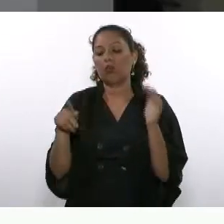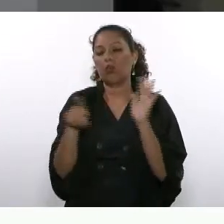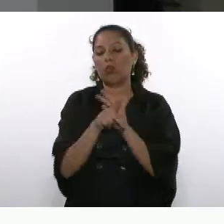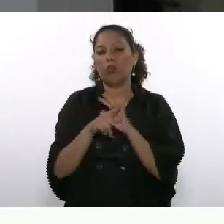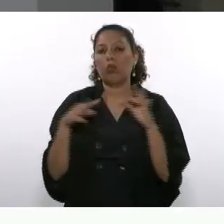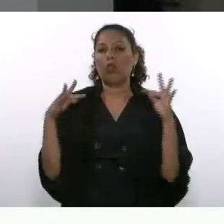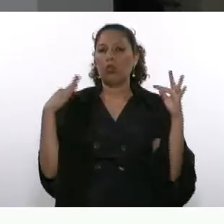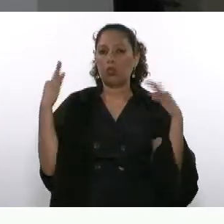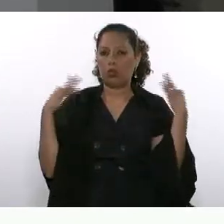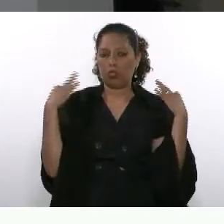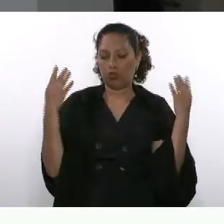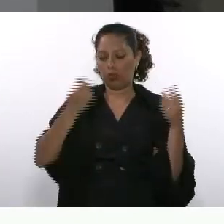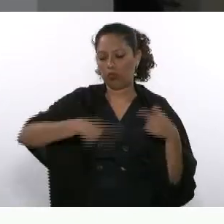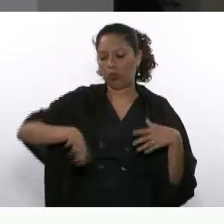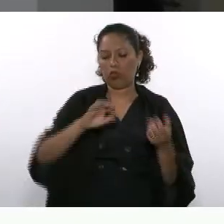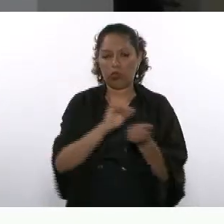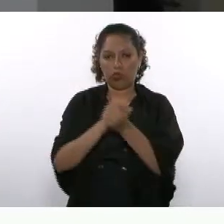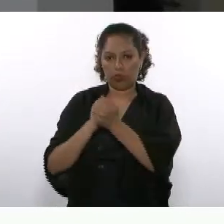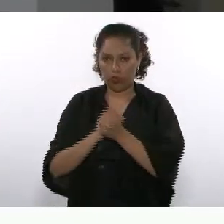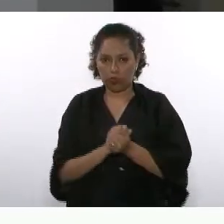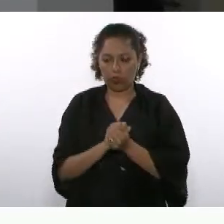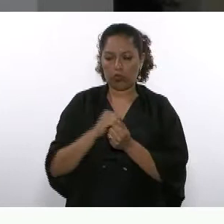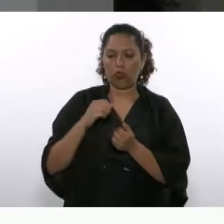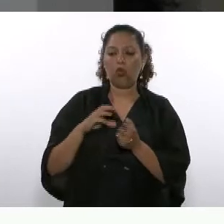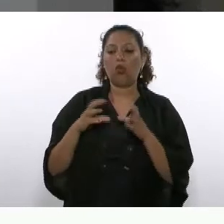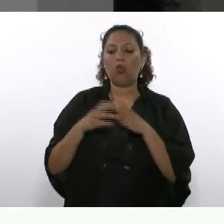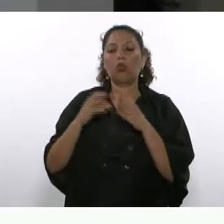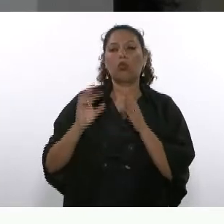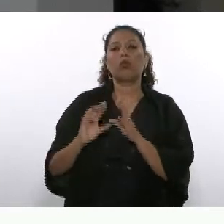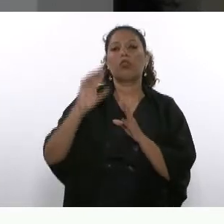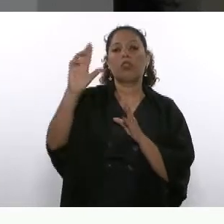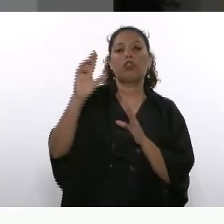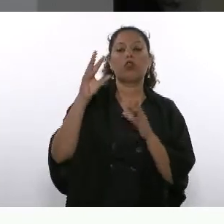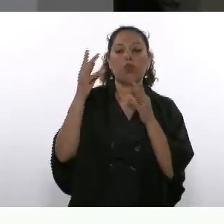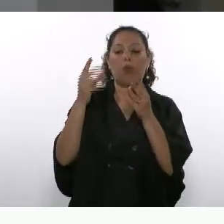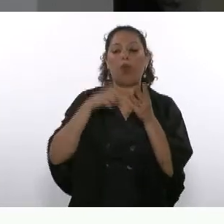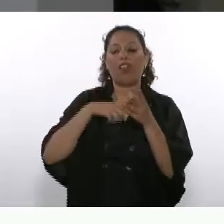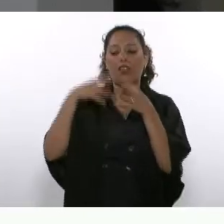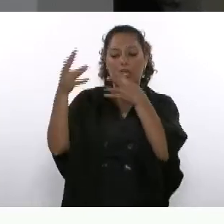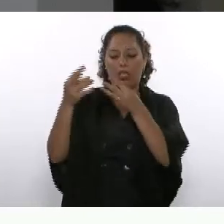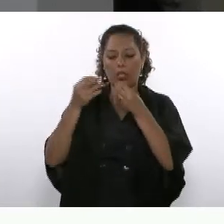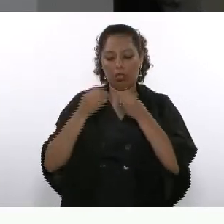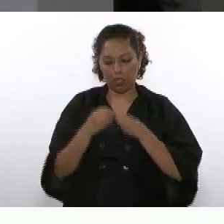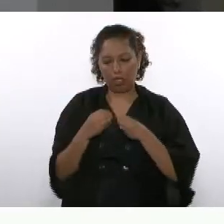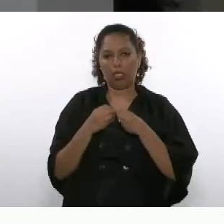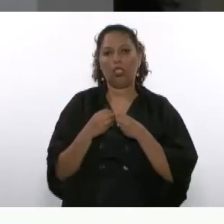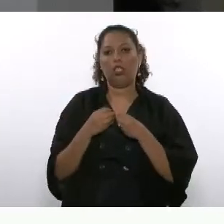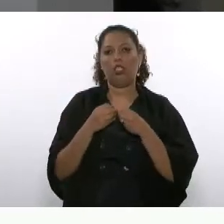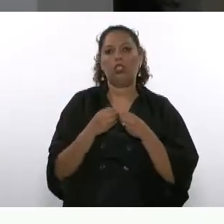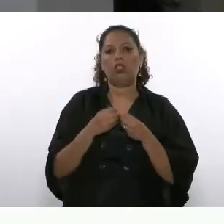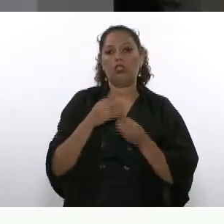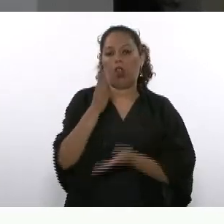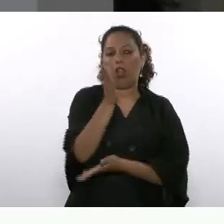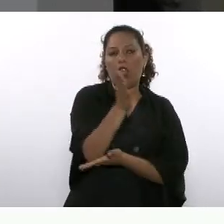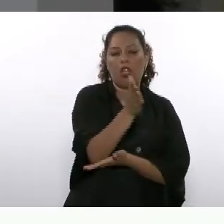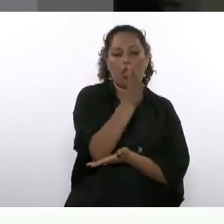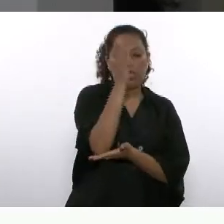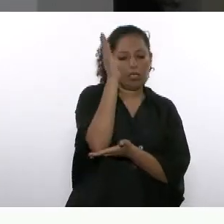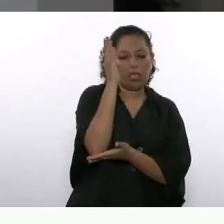Turismo, através da Turisrio, somos o órgão delegado para receber o cadastro de hotéis,